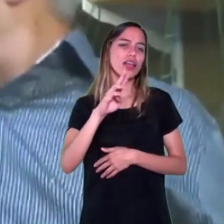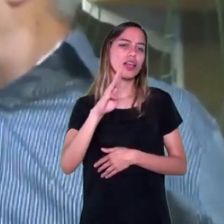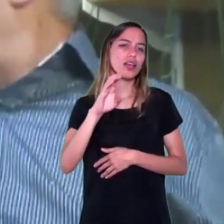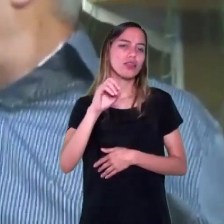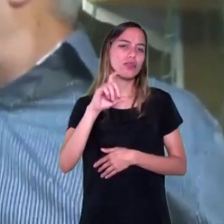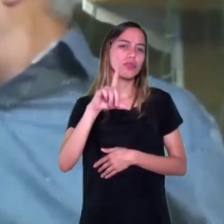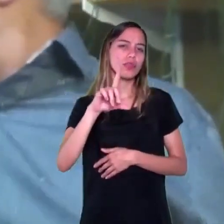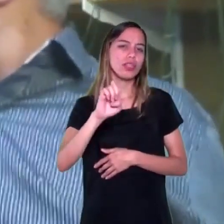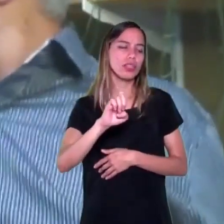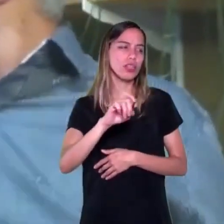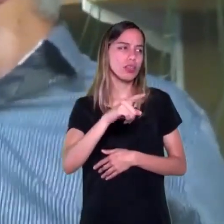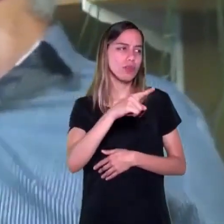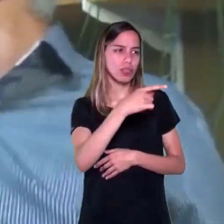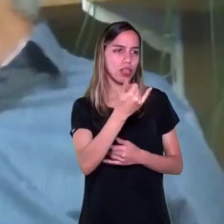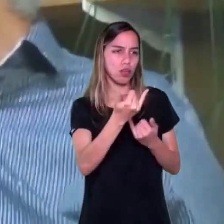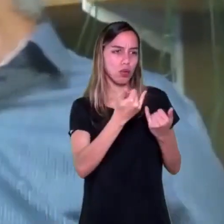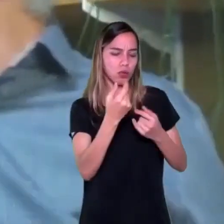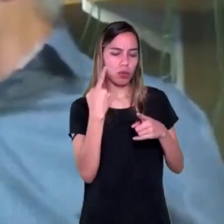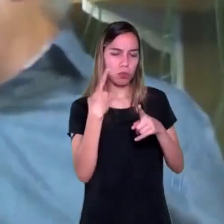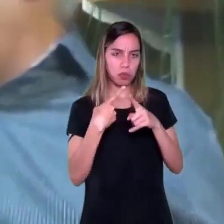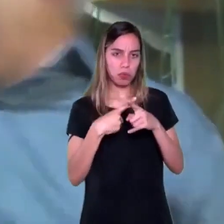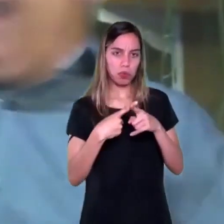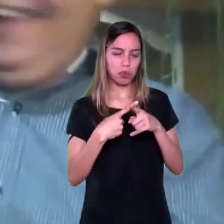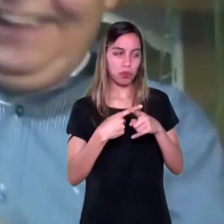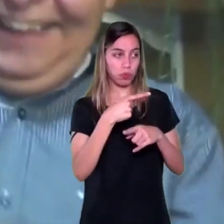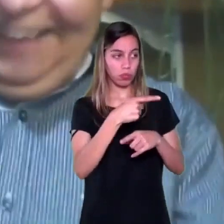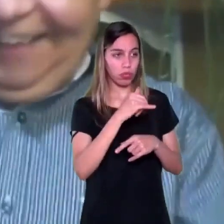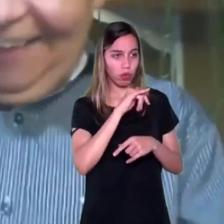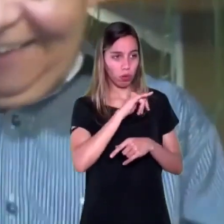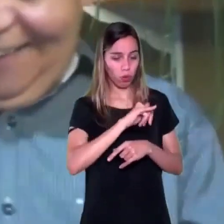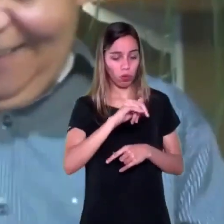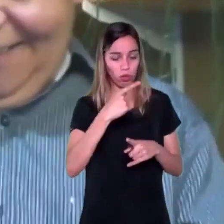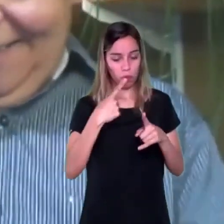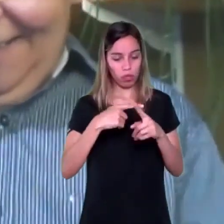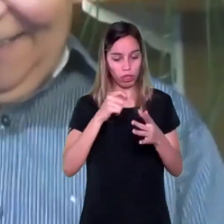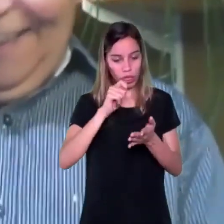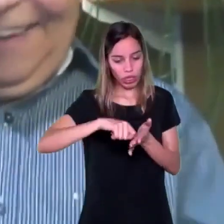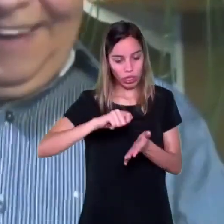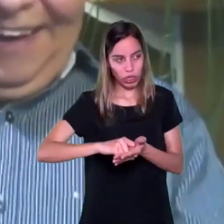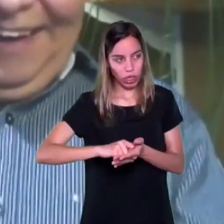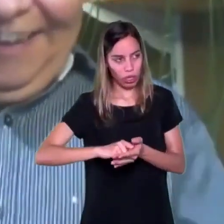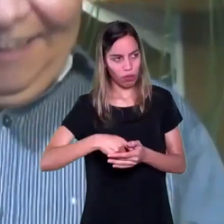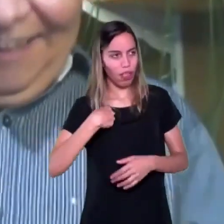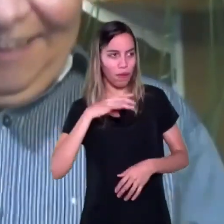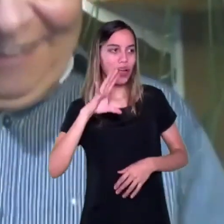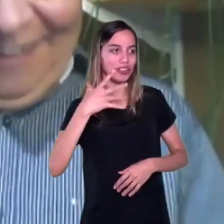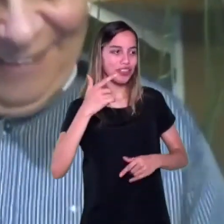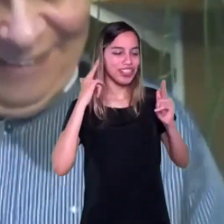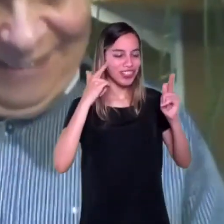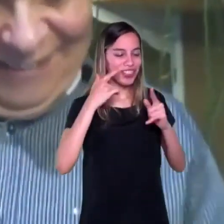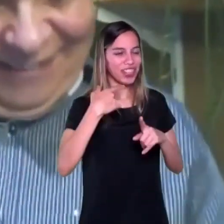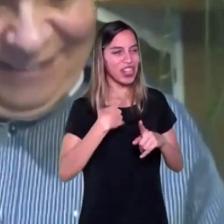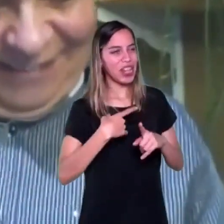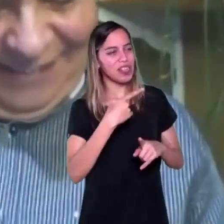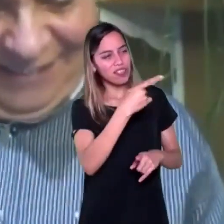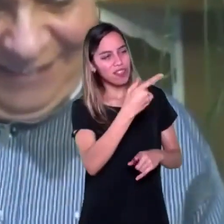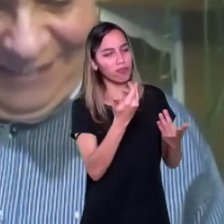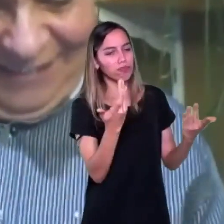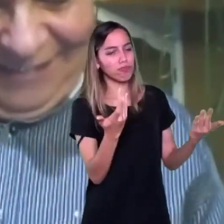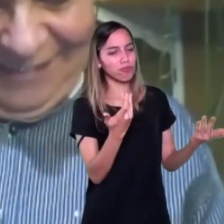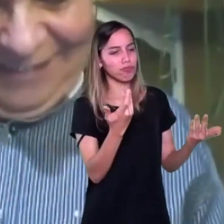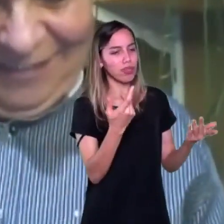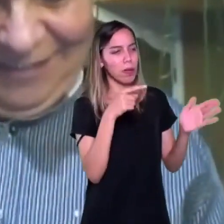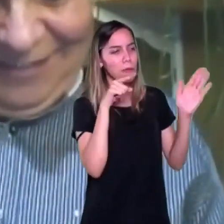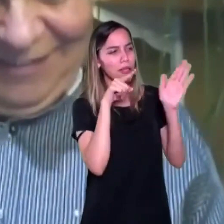que você escreve, que eu achei bem divertido também. Então, eu te faço essa pergunta: por